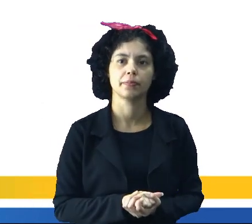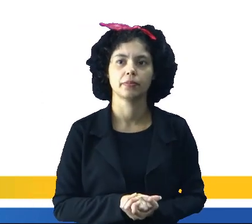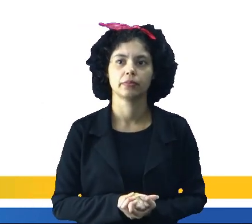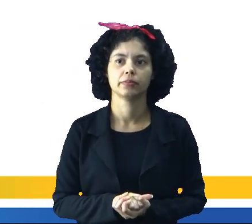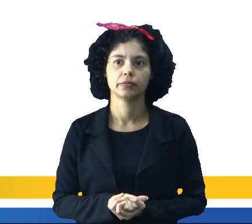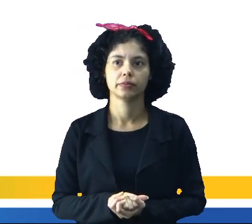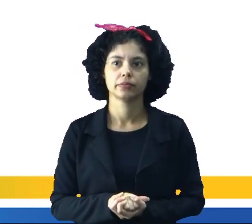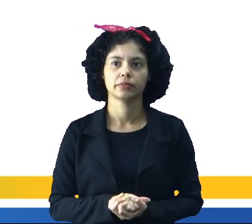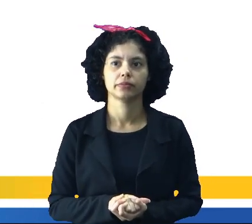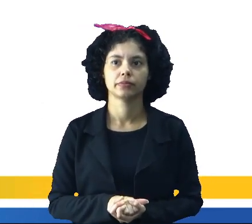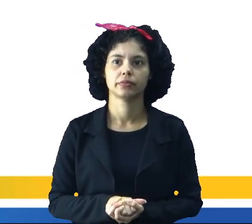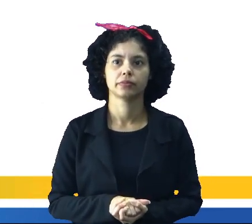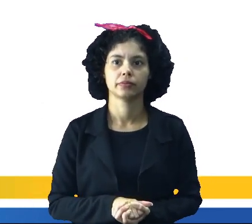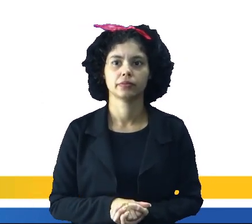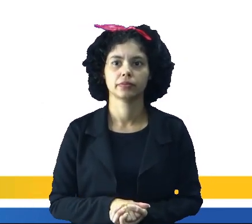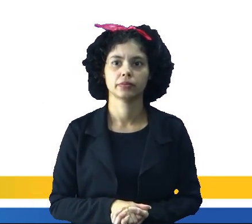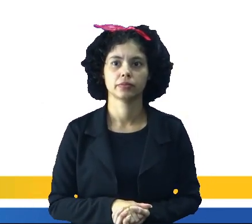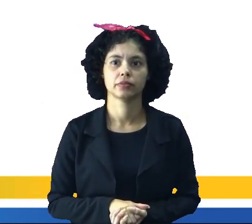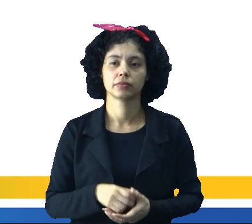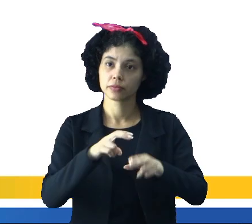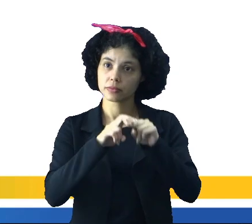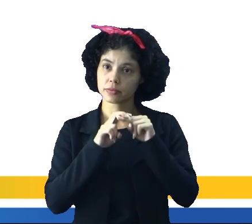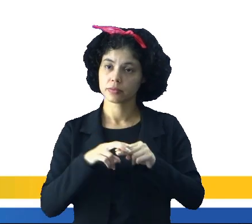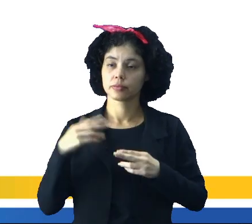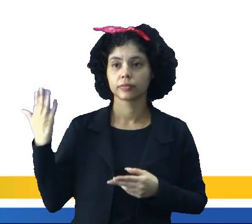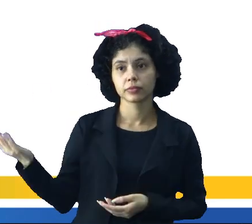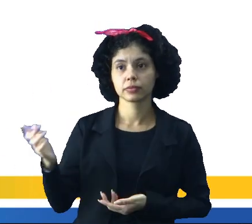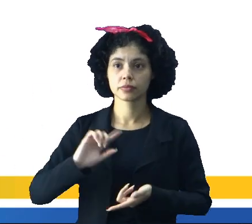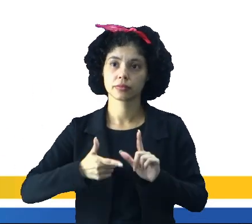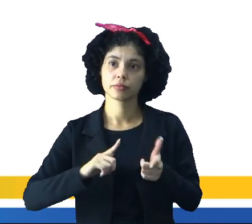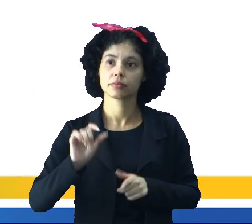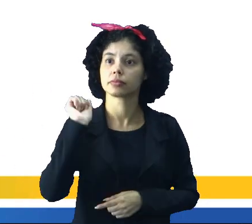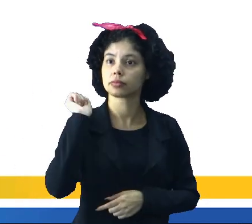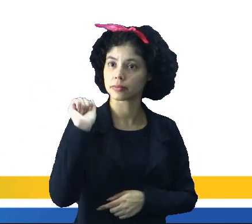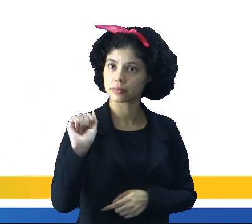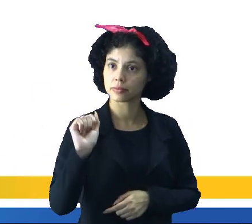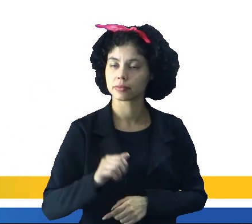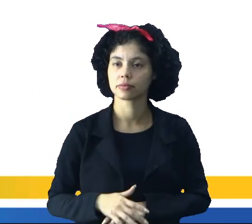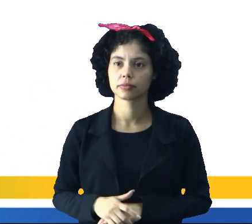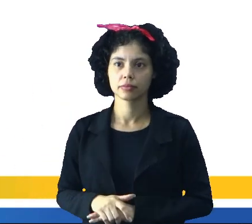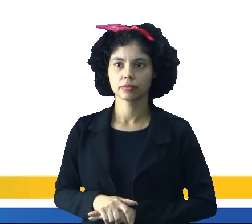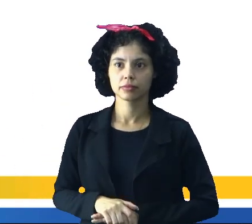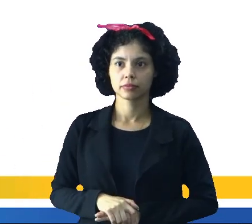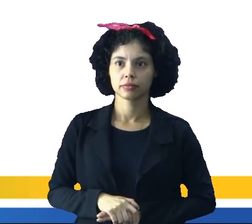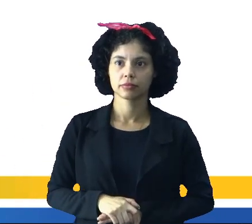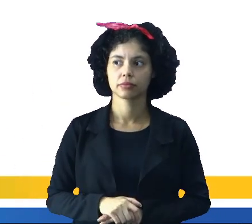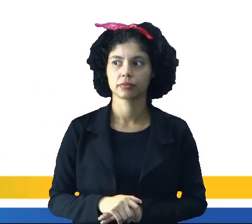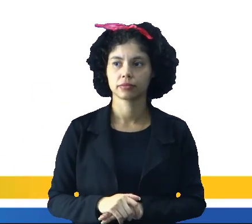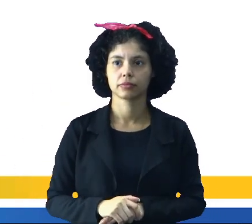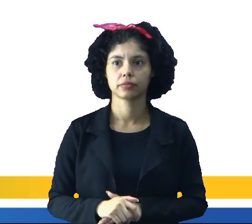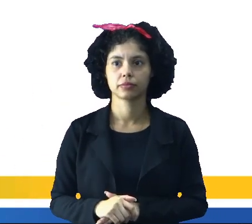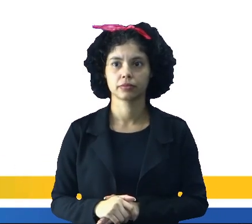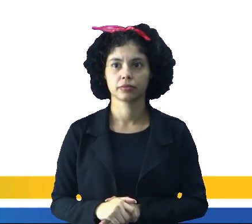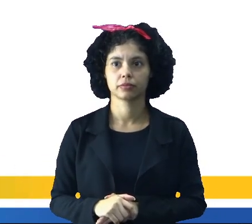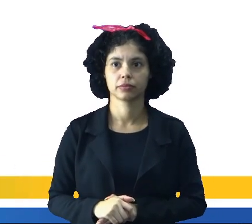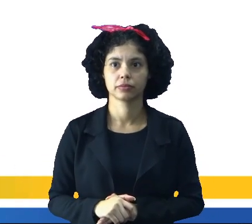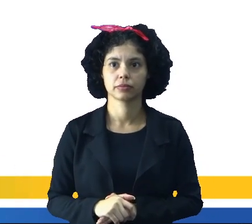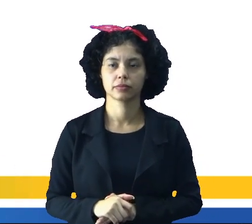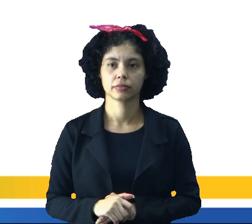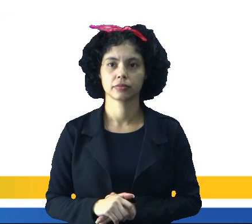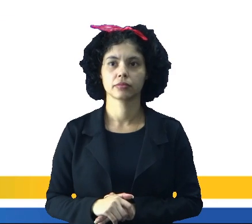27,2. Fácil. Portanto, aí, a minha alternativa correta é a letra A.